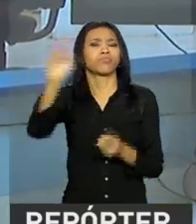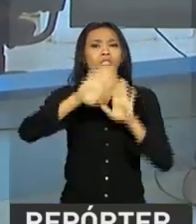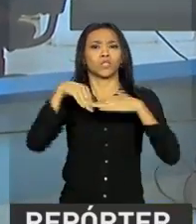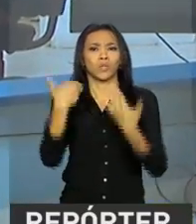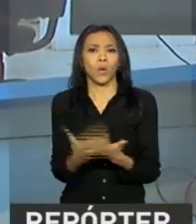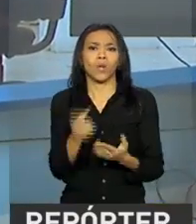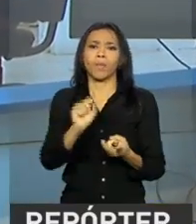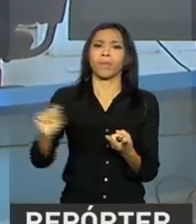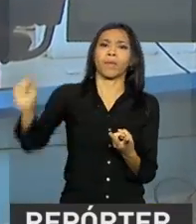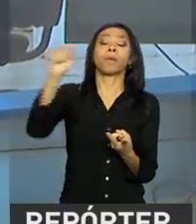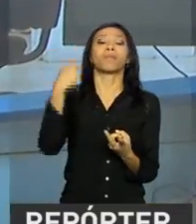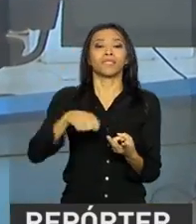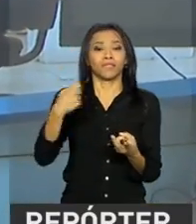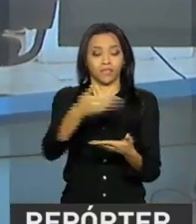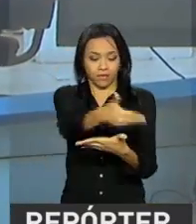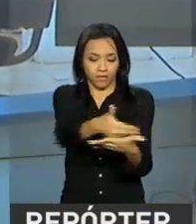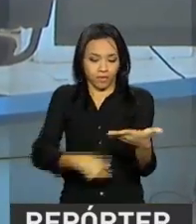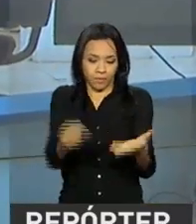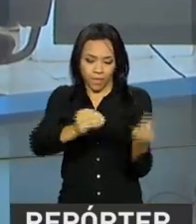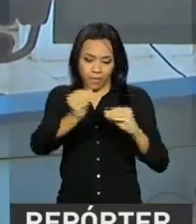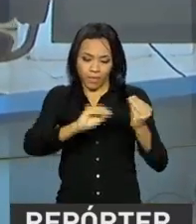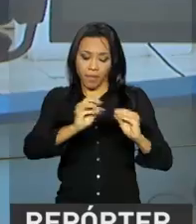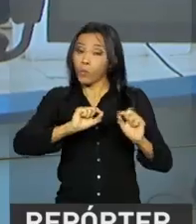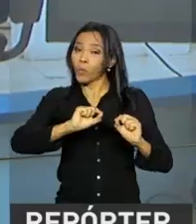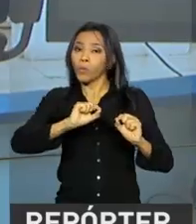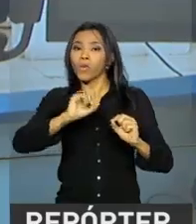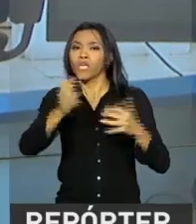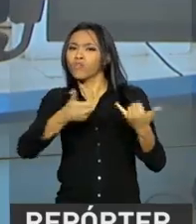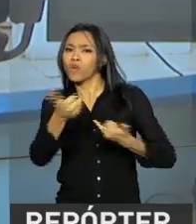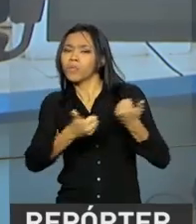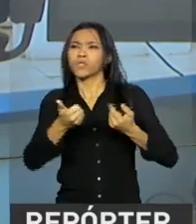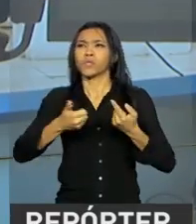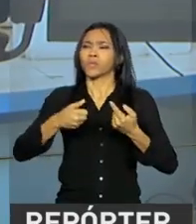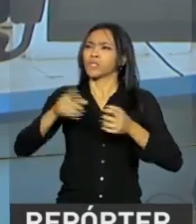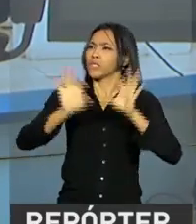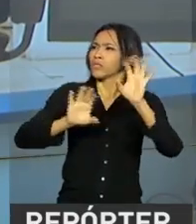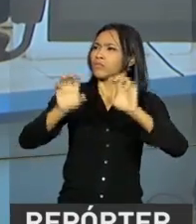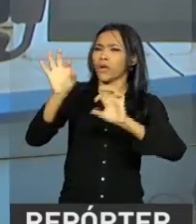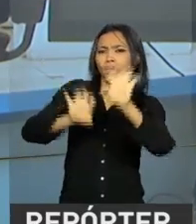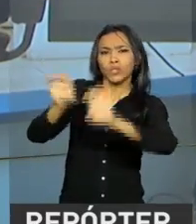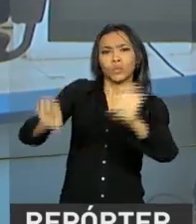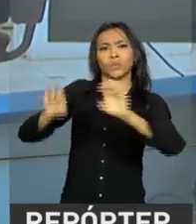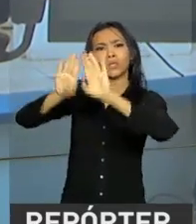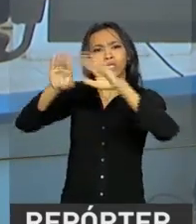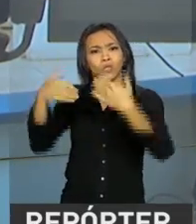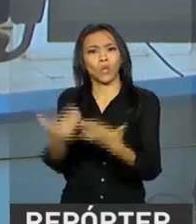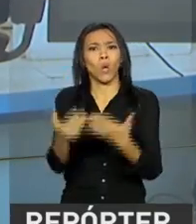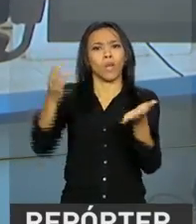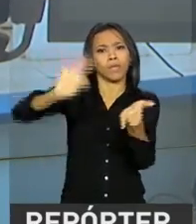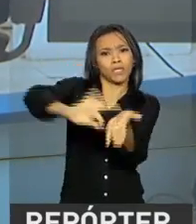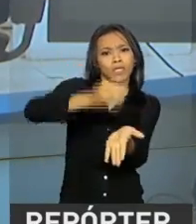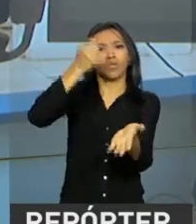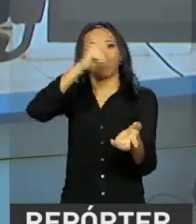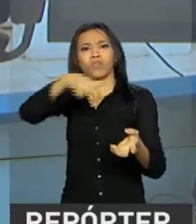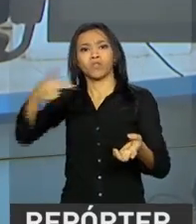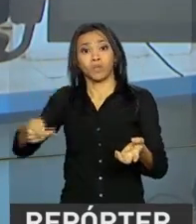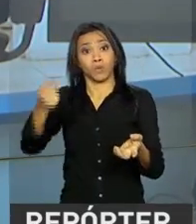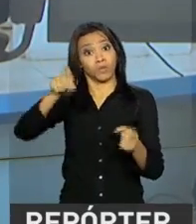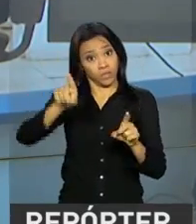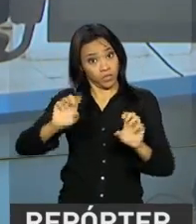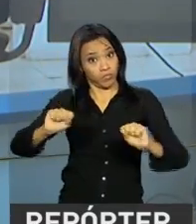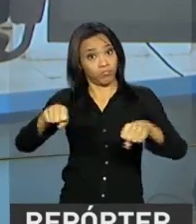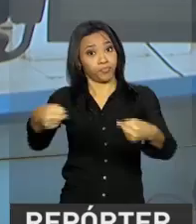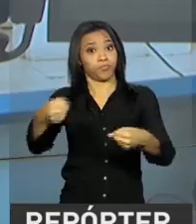todo o país devem preencher os formulários com informações sobre a infraestrutura das escolas matrículas professores e rendimento dos